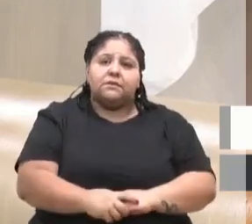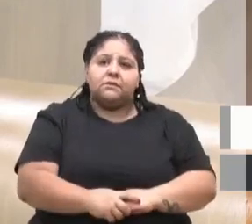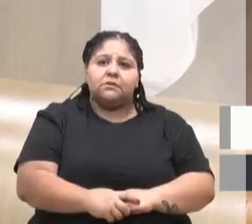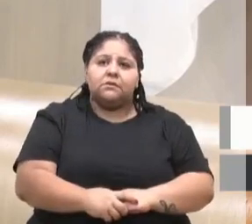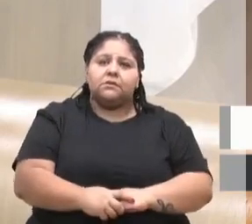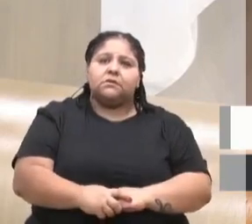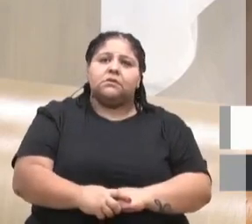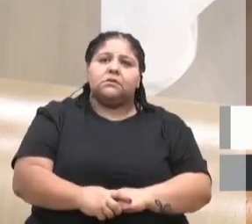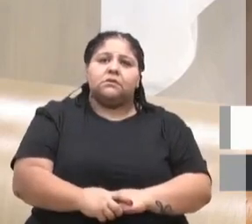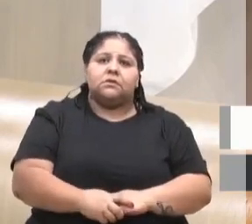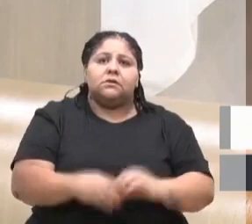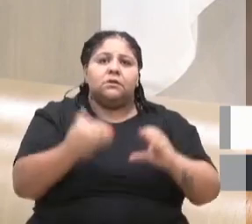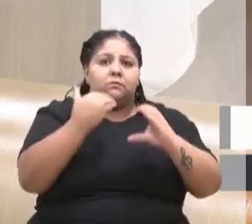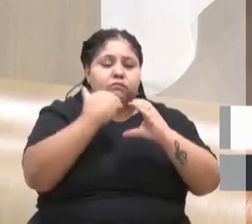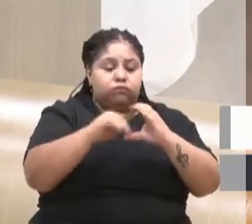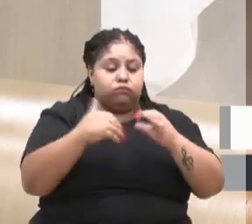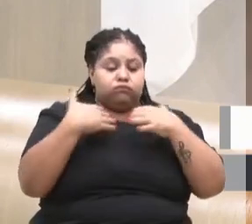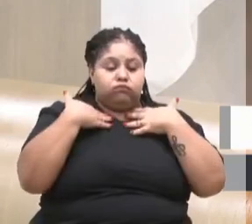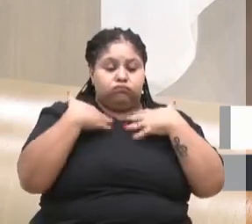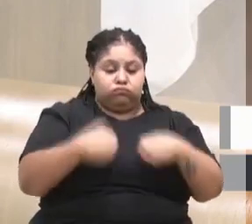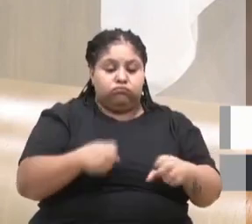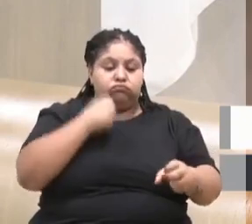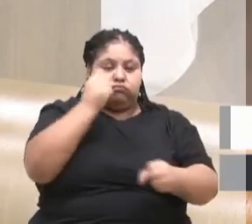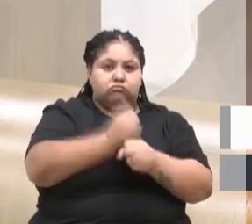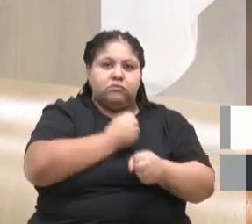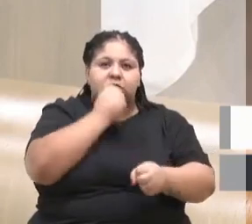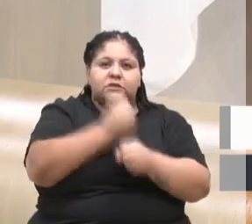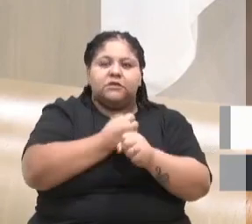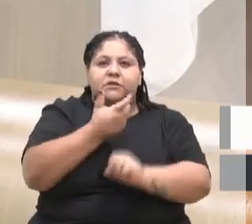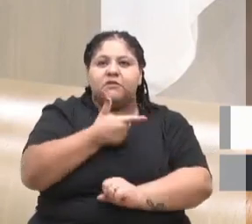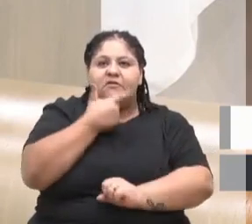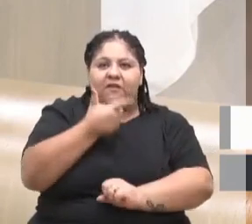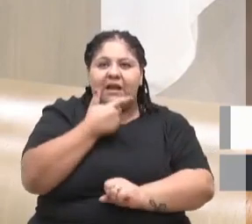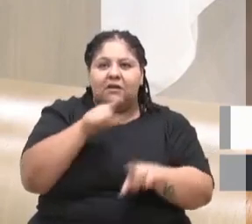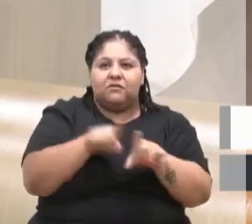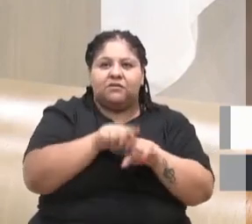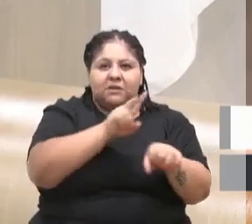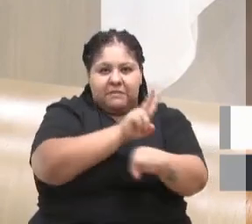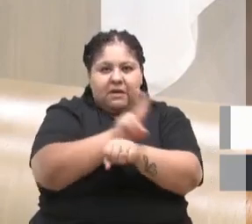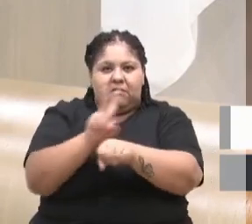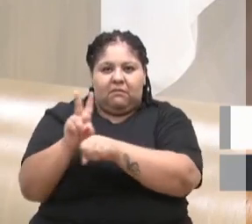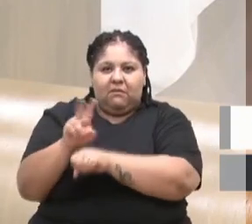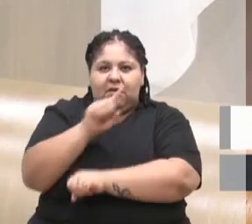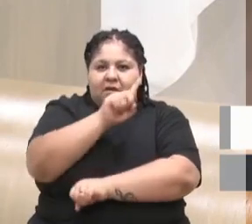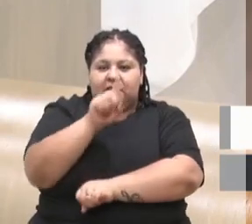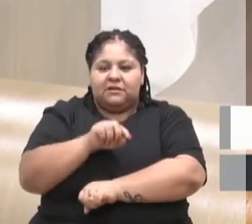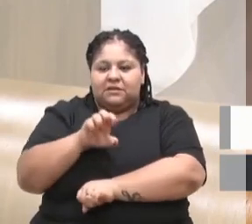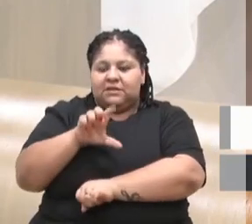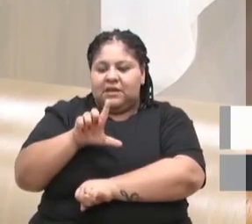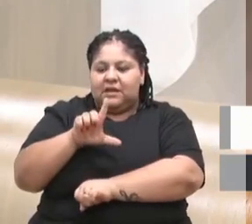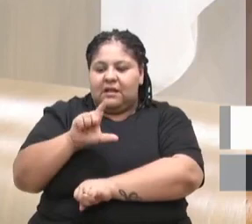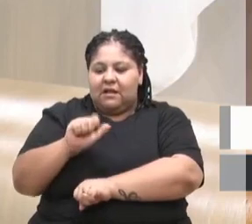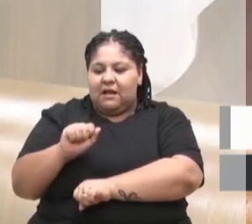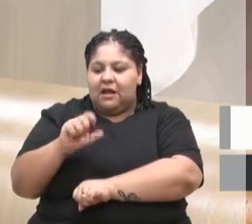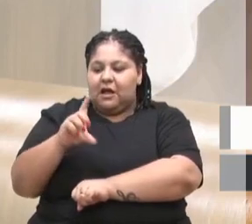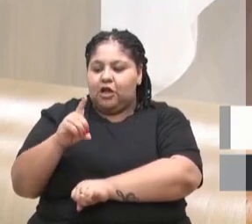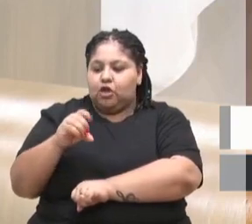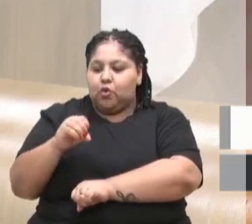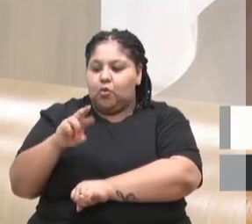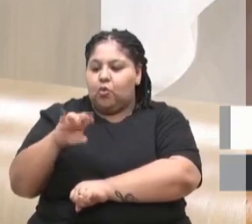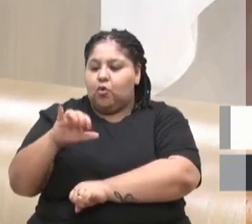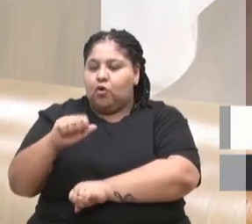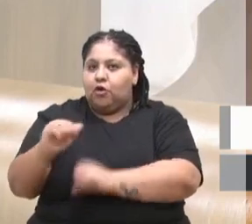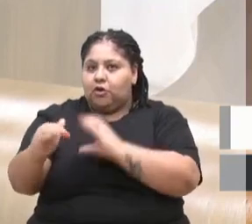Ontem estive na Secretaria de Obras e falando agora da zeladoria, veio um financiamento para essa casa,